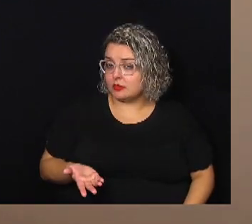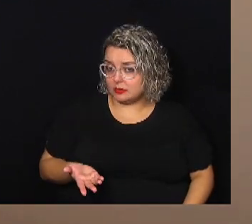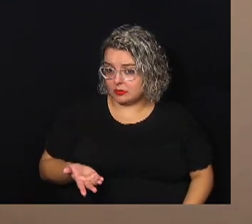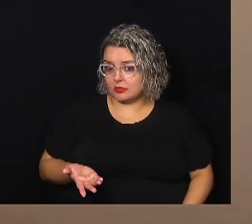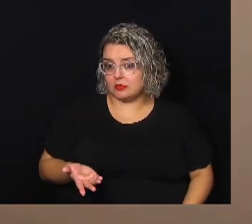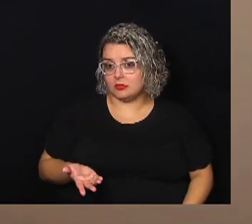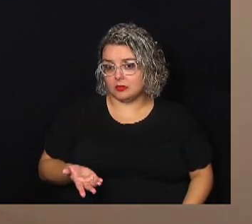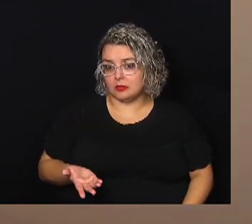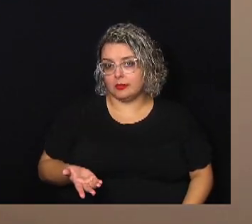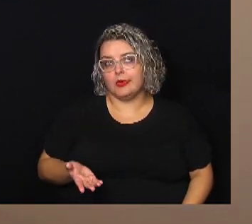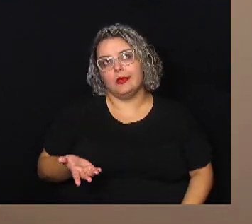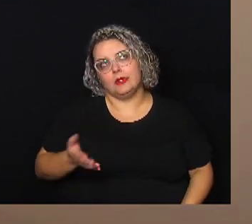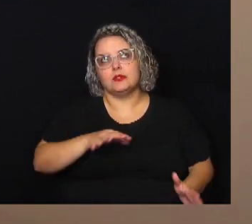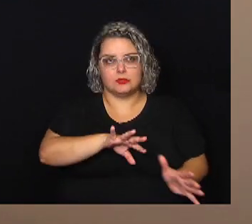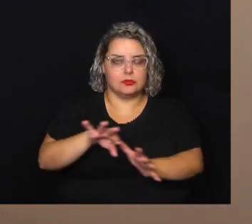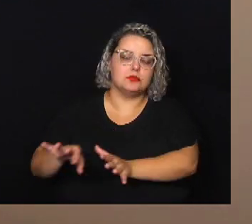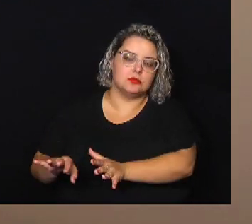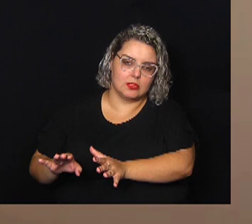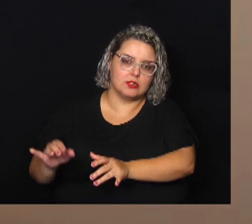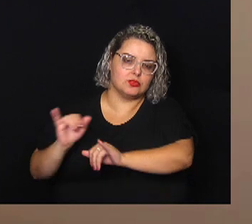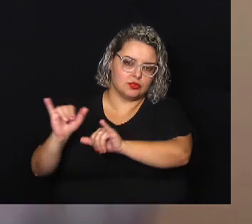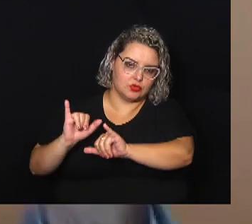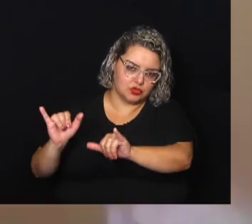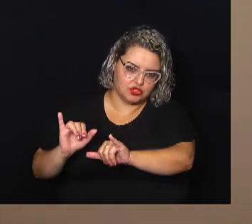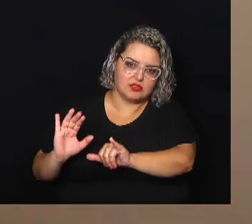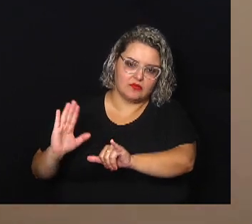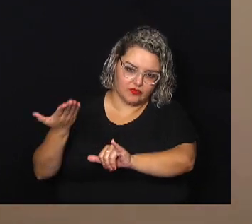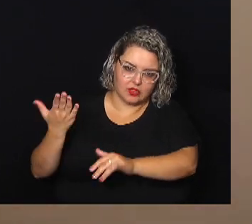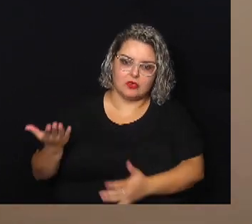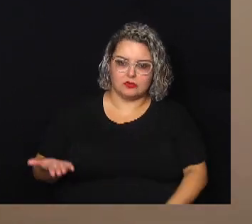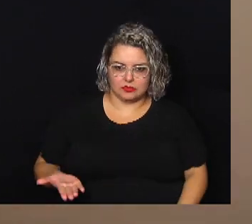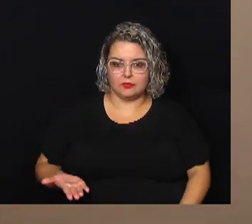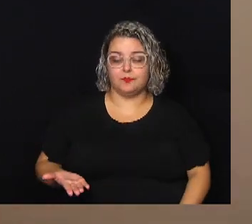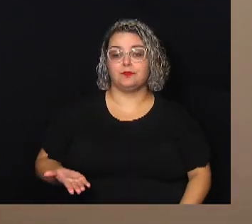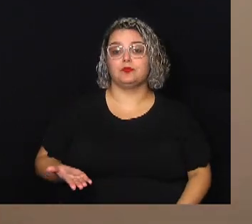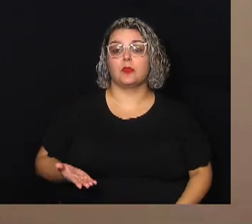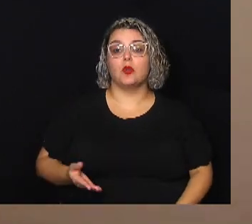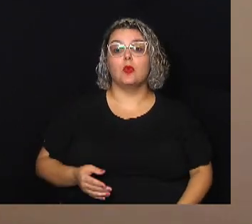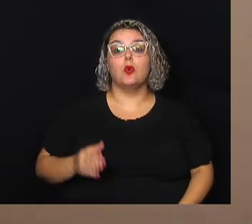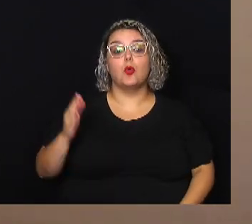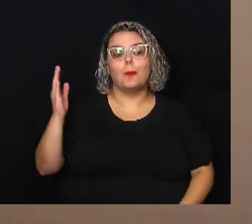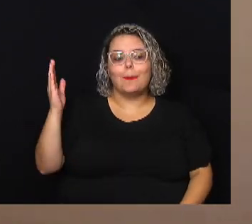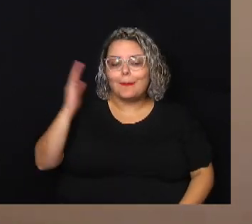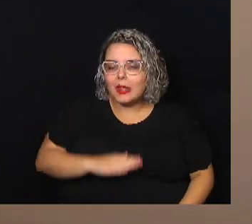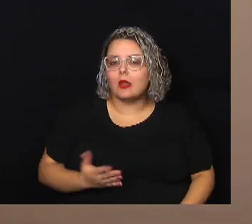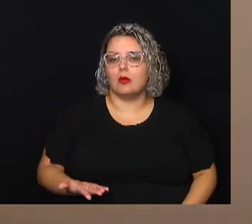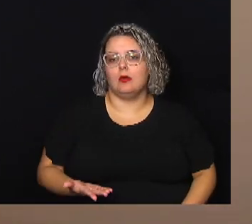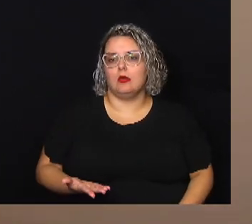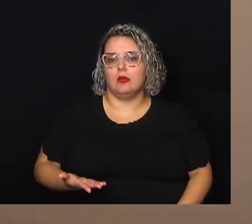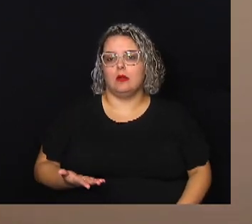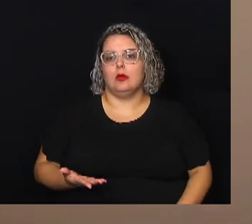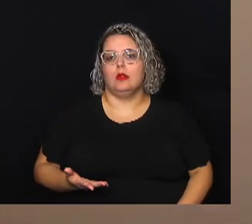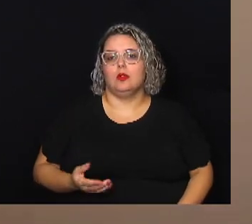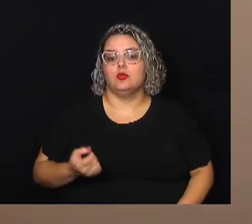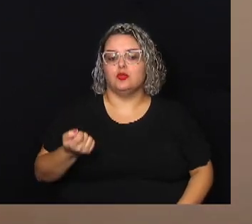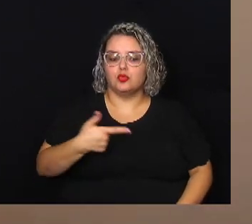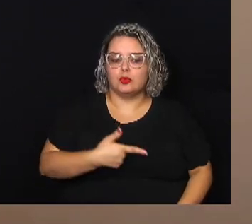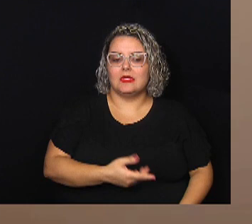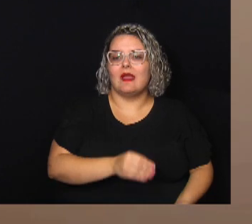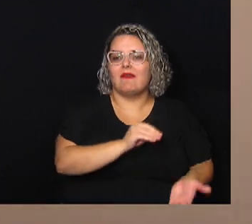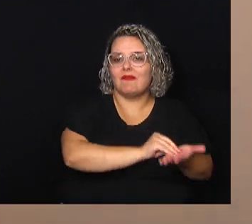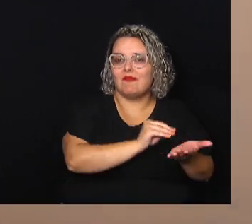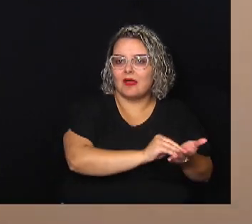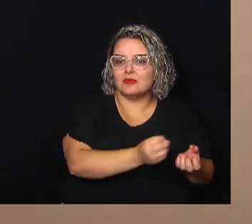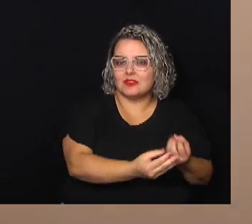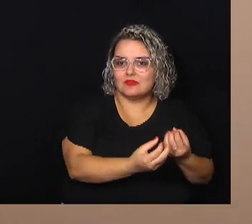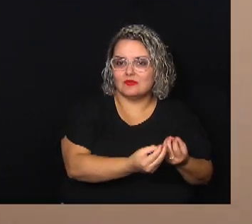obviamente, as fake news, porque muito pior do que a falta de informação é a desinformação. Por isso que o ideal é que você